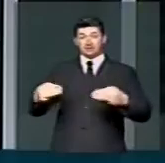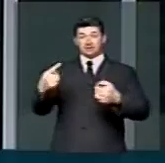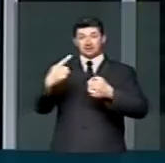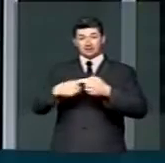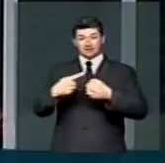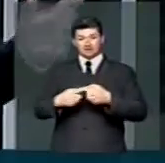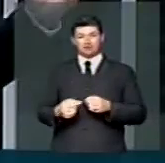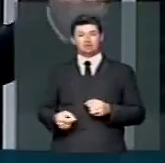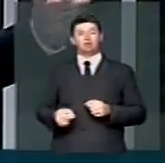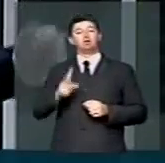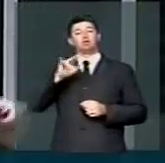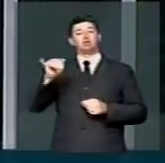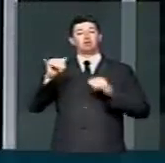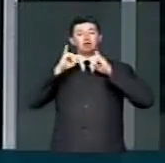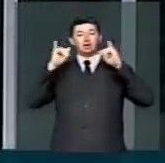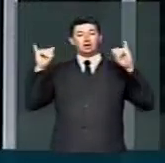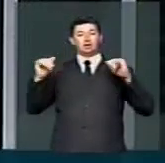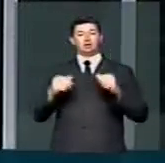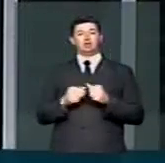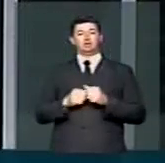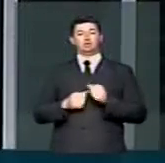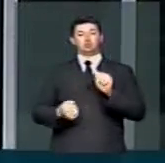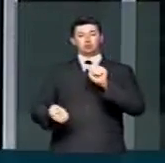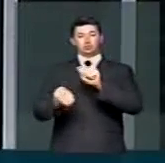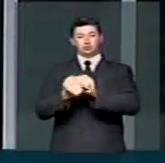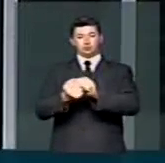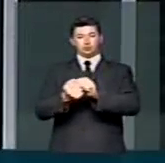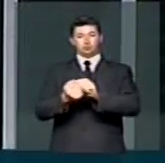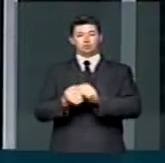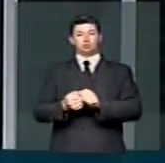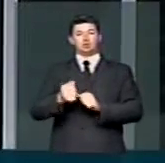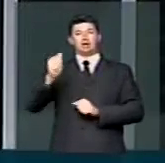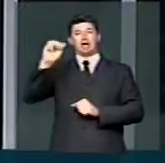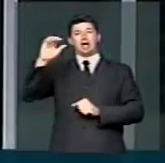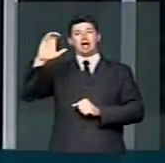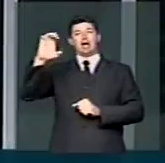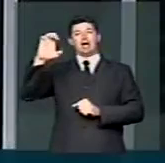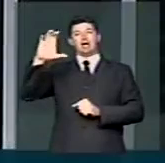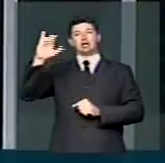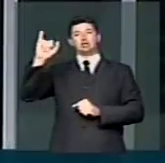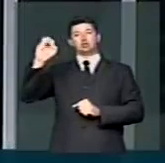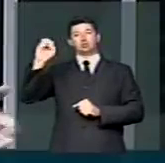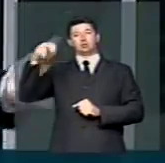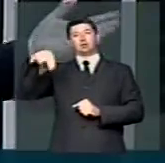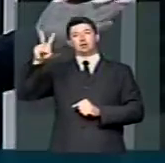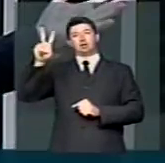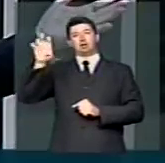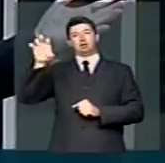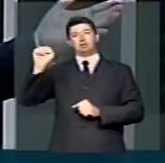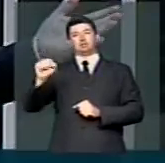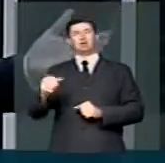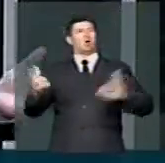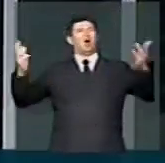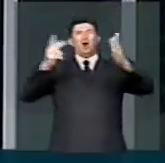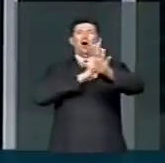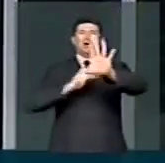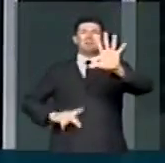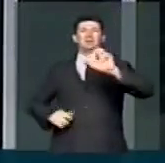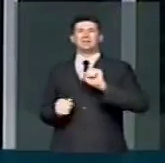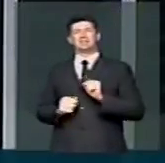Cidades, estarão na campanha eleitoral junto com Aécio Neves. Ora, senhor